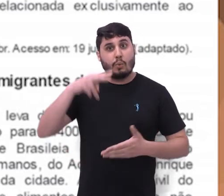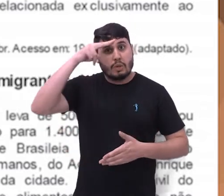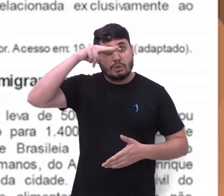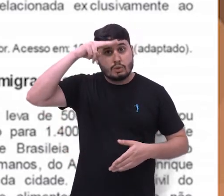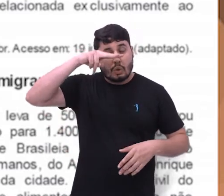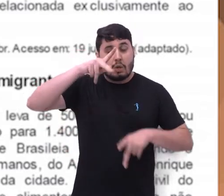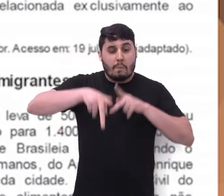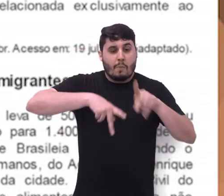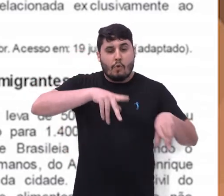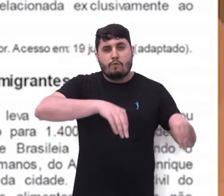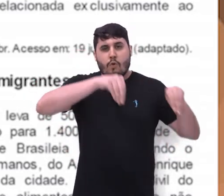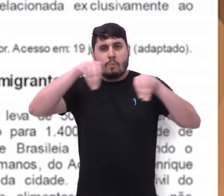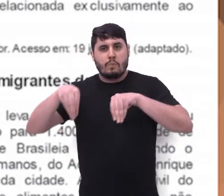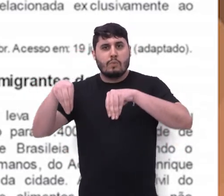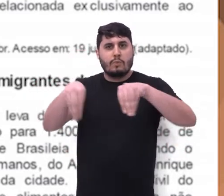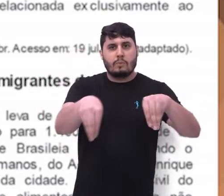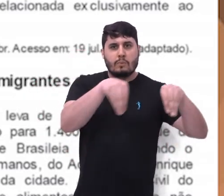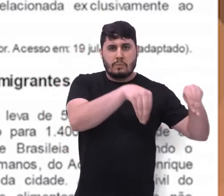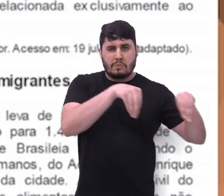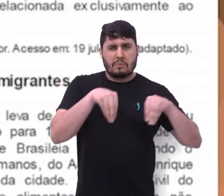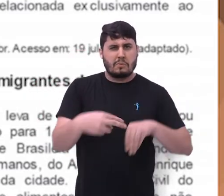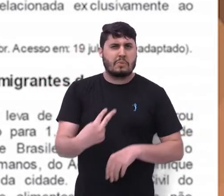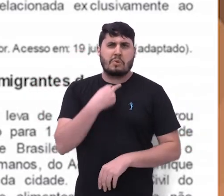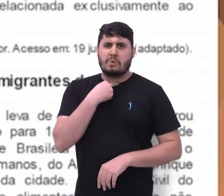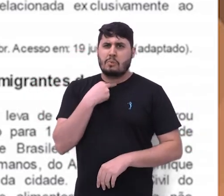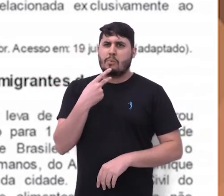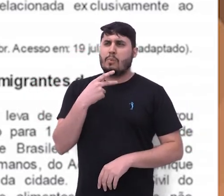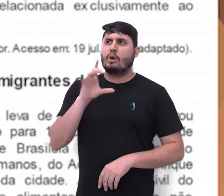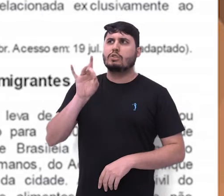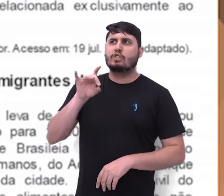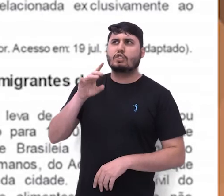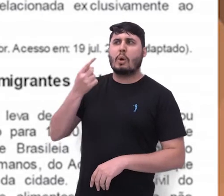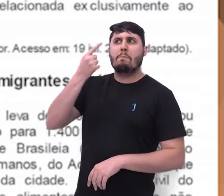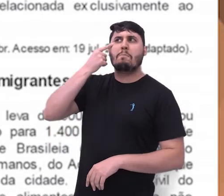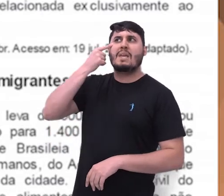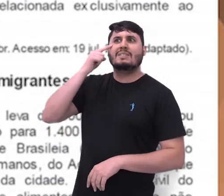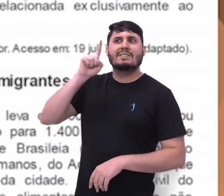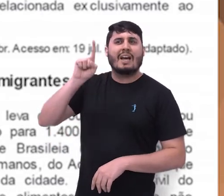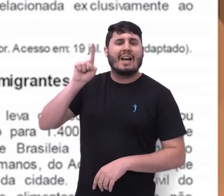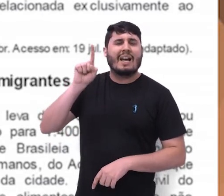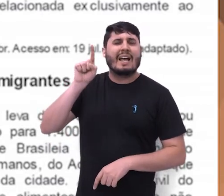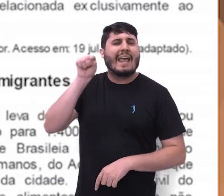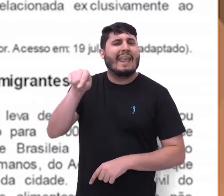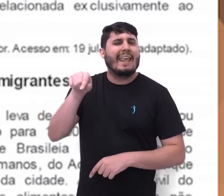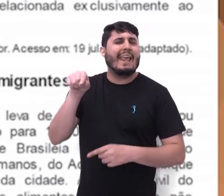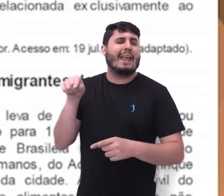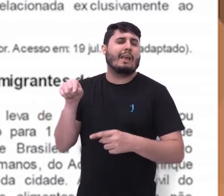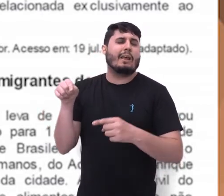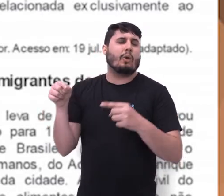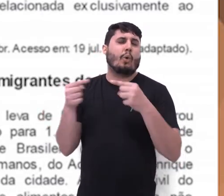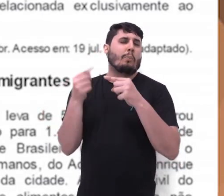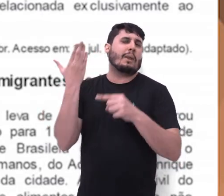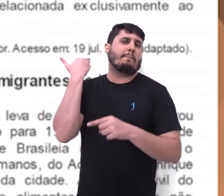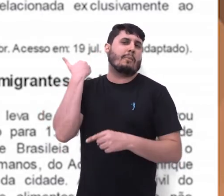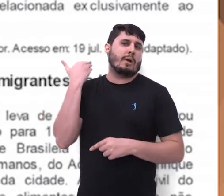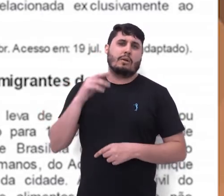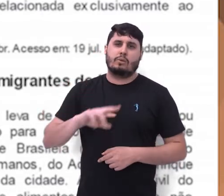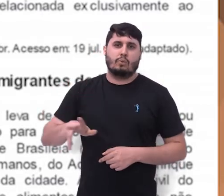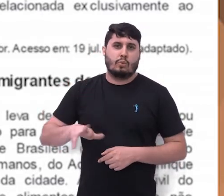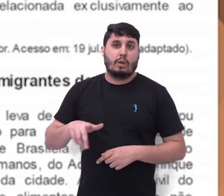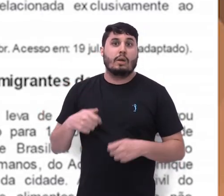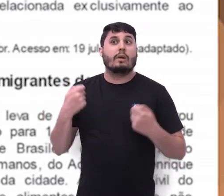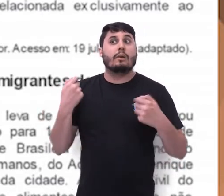humana não deve ser encarada como uma questão relacionada exclusivamente ao passado. Claro que não, isso existe muito.